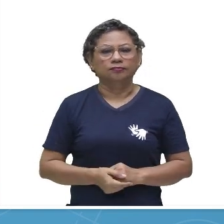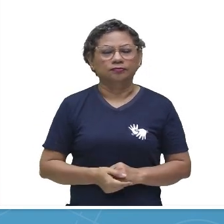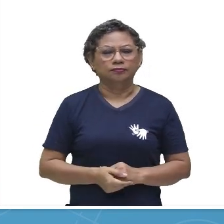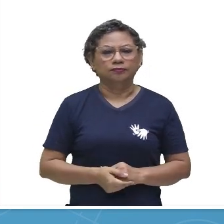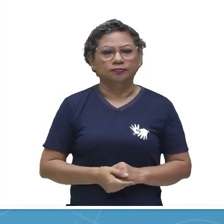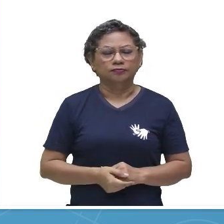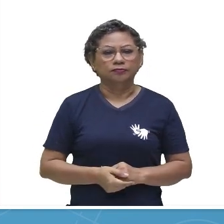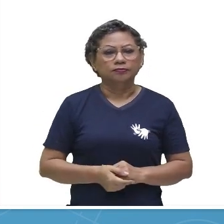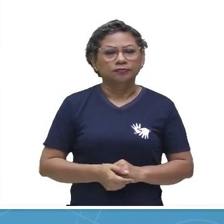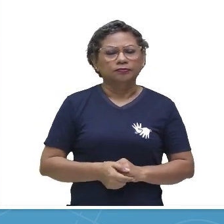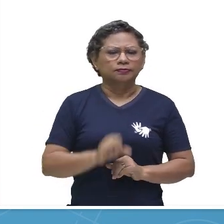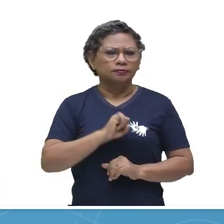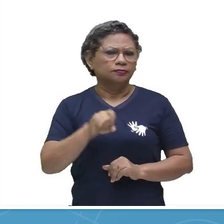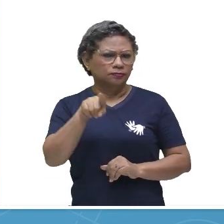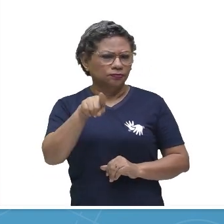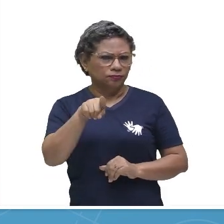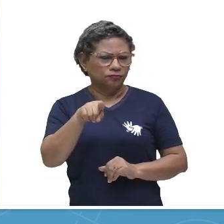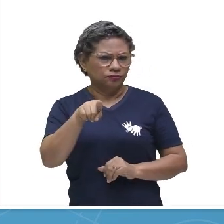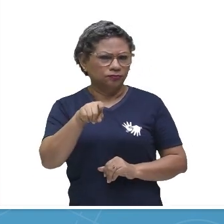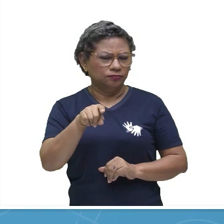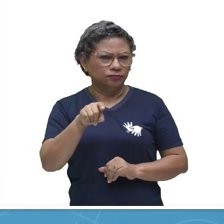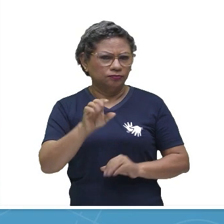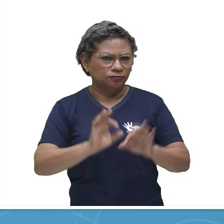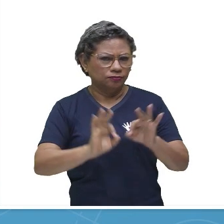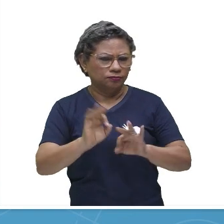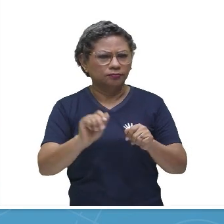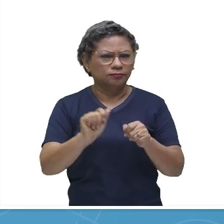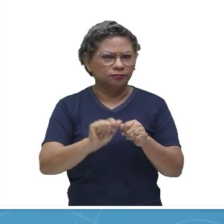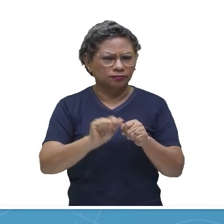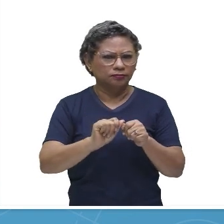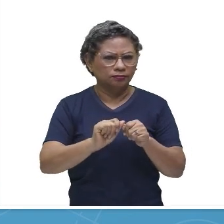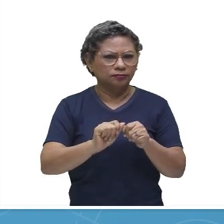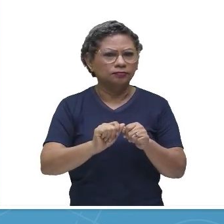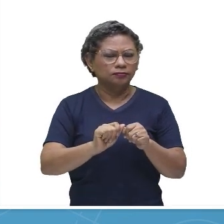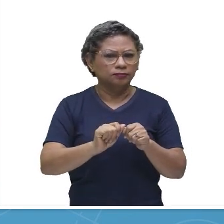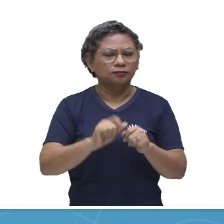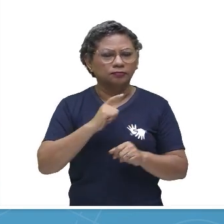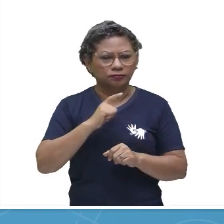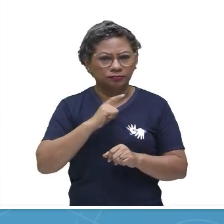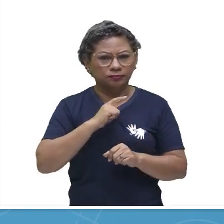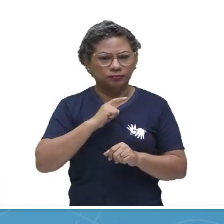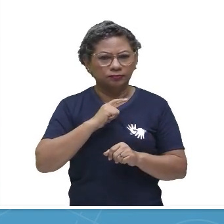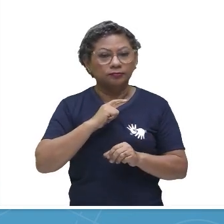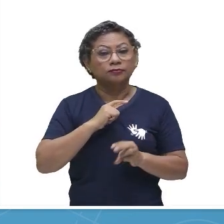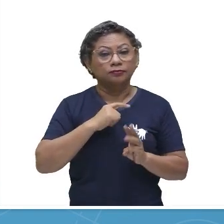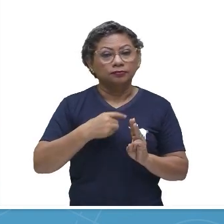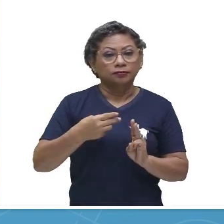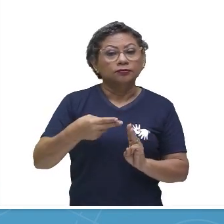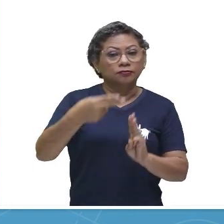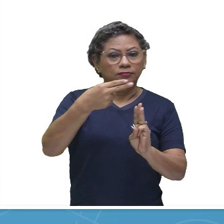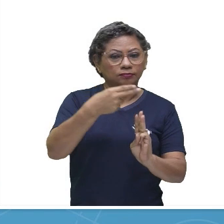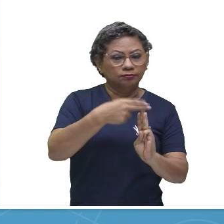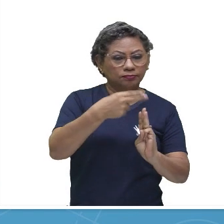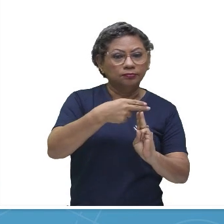se você está desenvolvendo uma avaliação aí e a resposta já vem na forma de potência do produto, você teria que